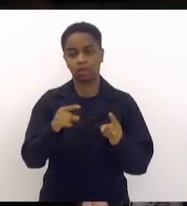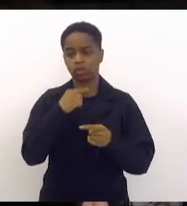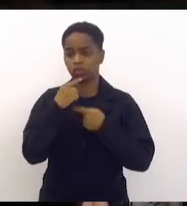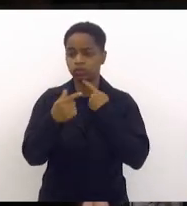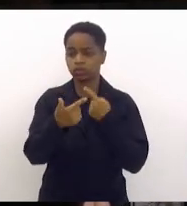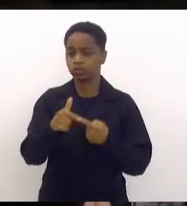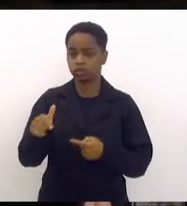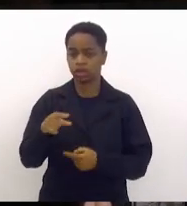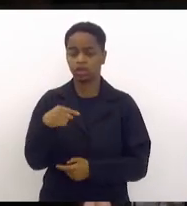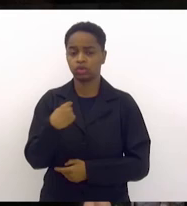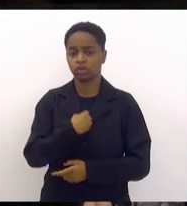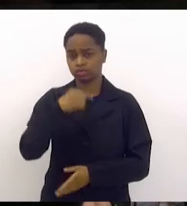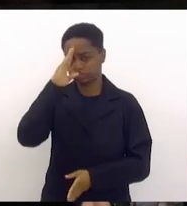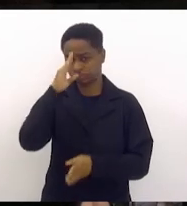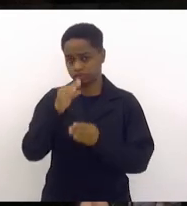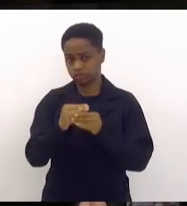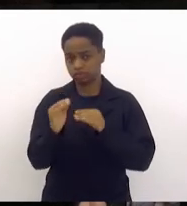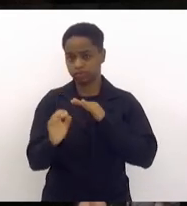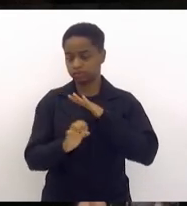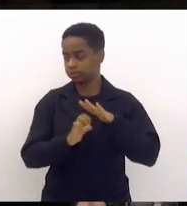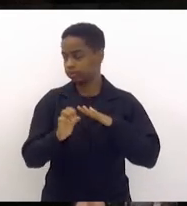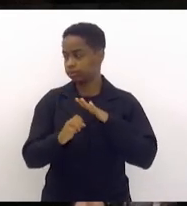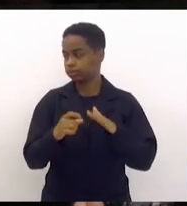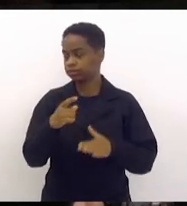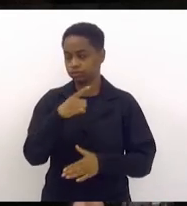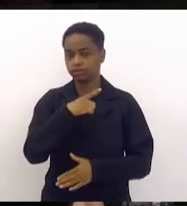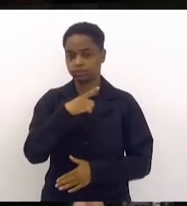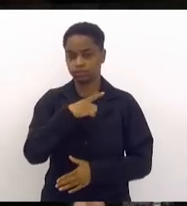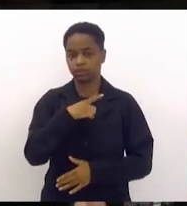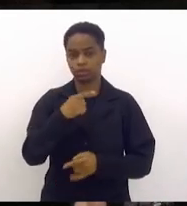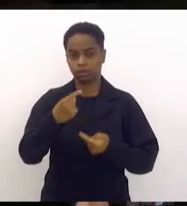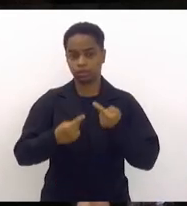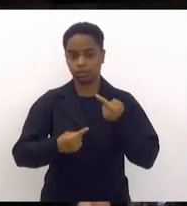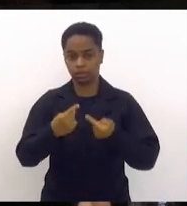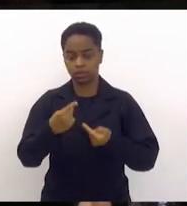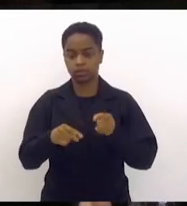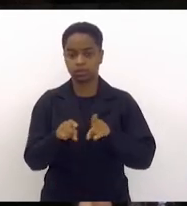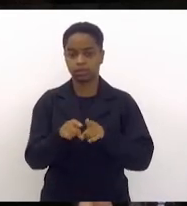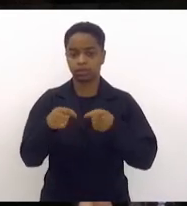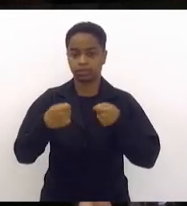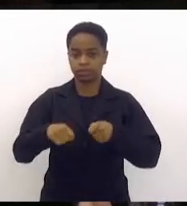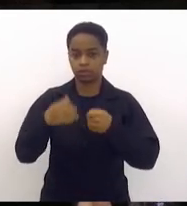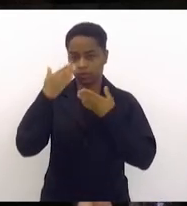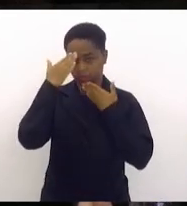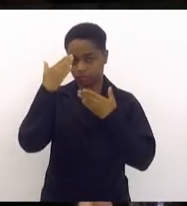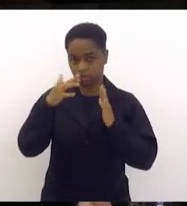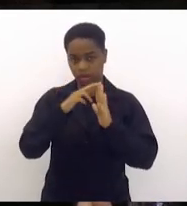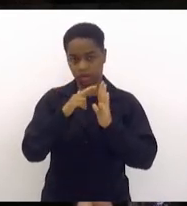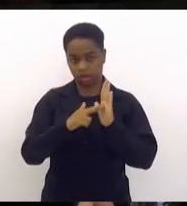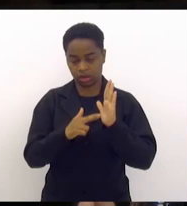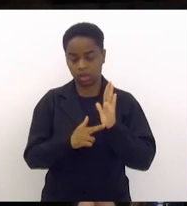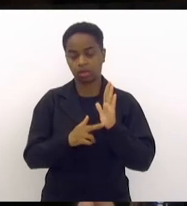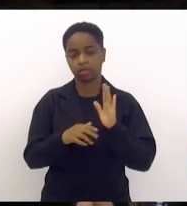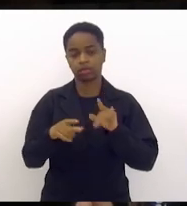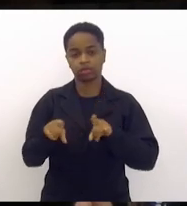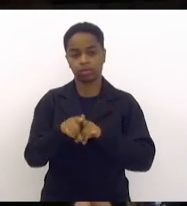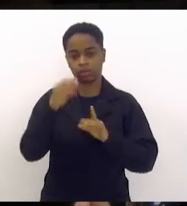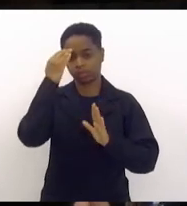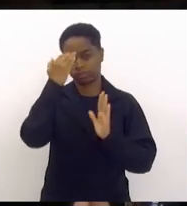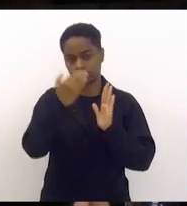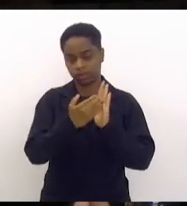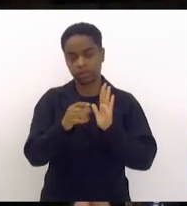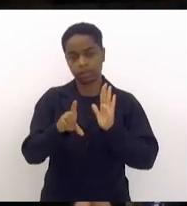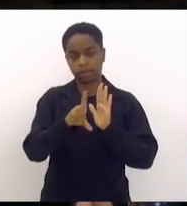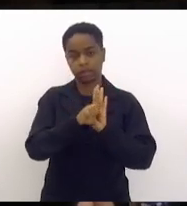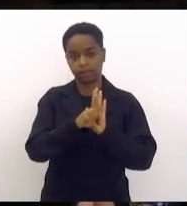nós entendemos que a empresa tem a sua política Ela também tem que obedecer a regras legais mas